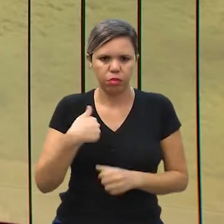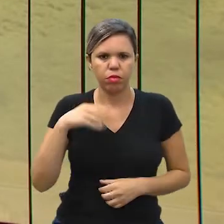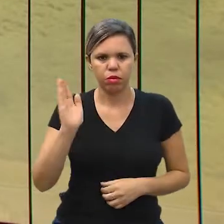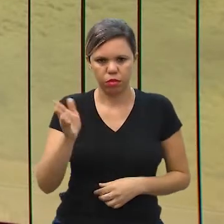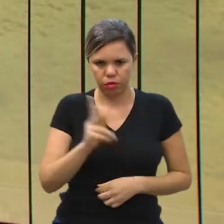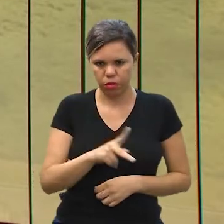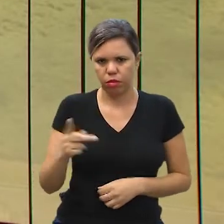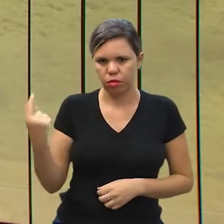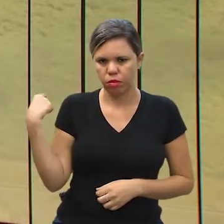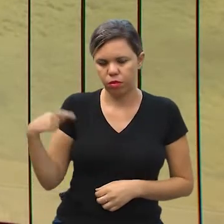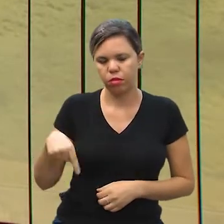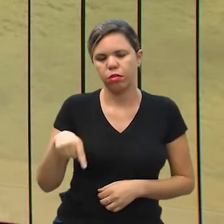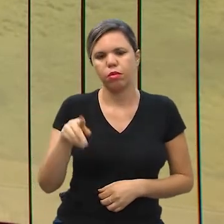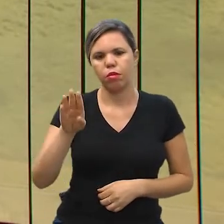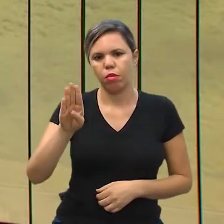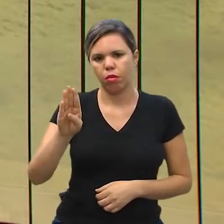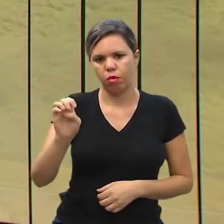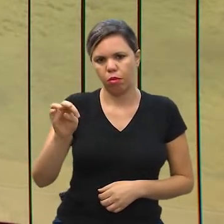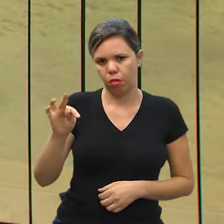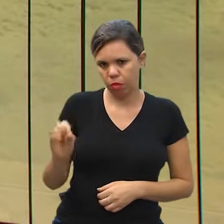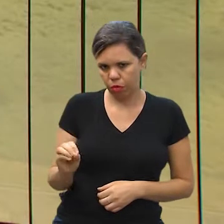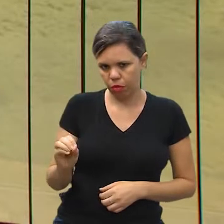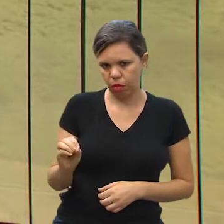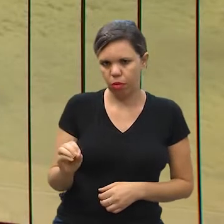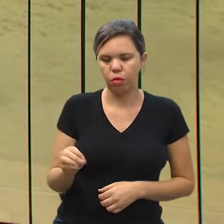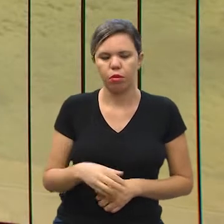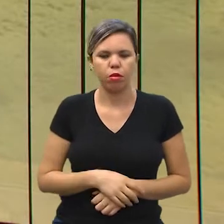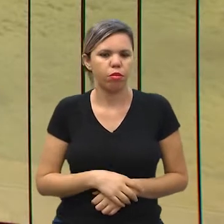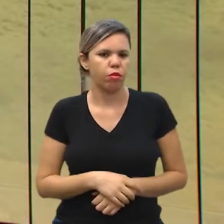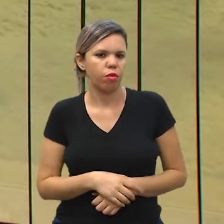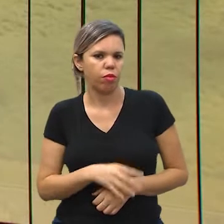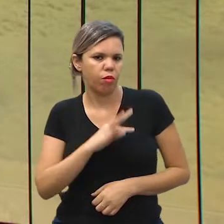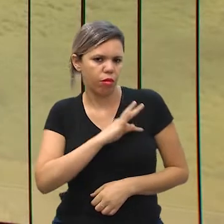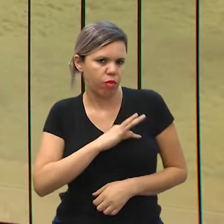comigo porque ele já era professor no momento que lindo e